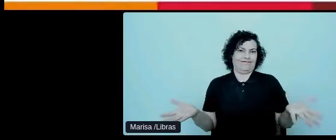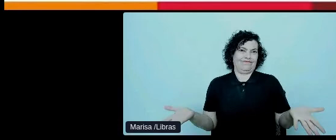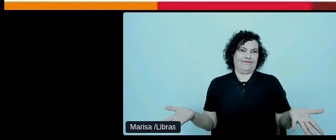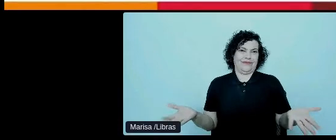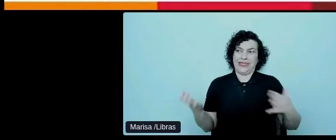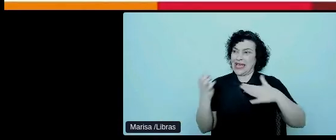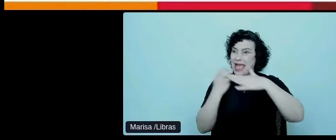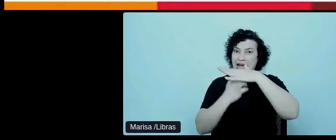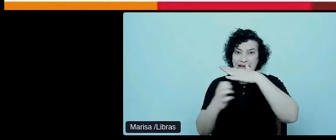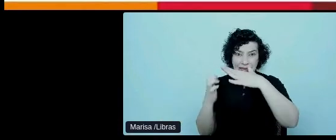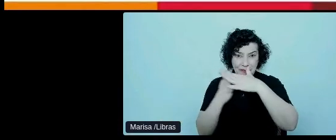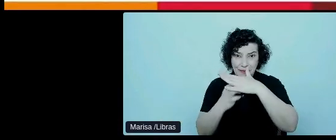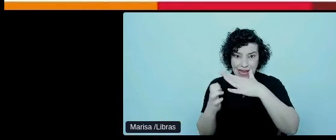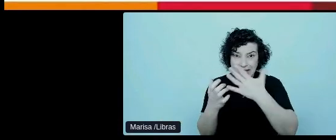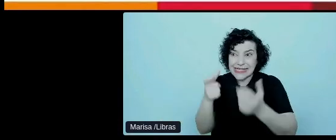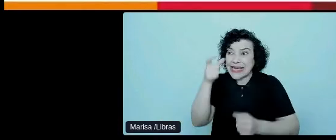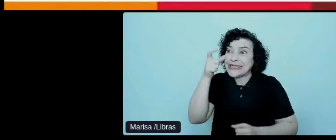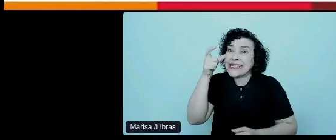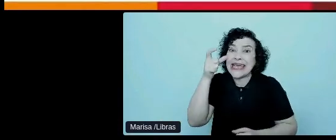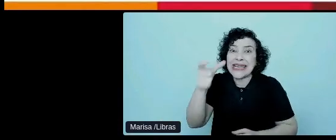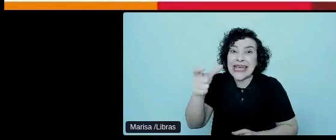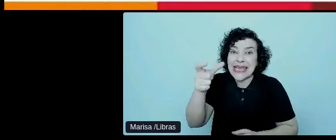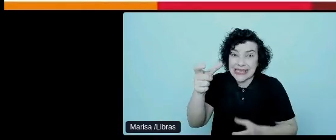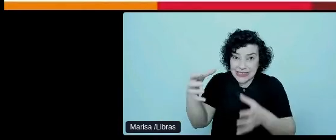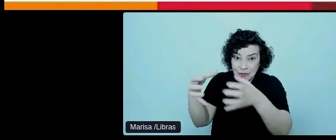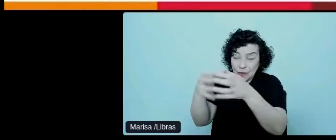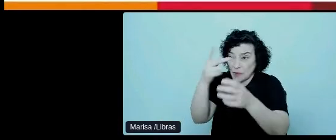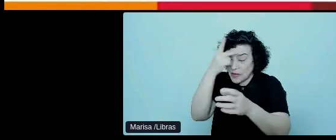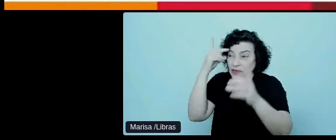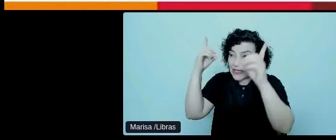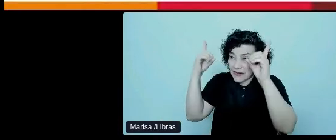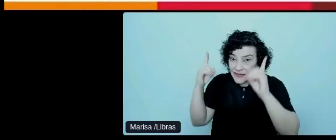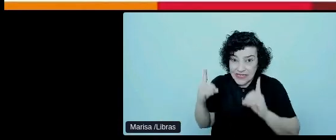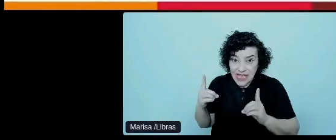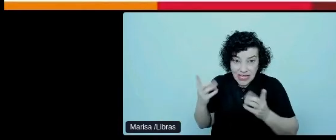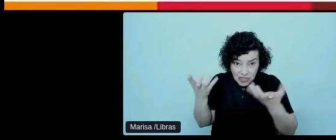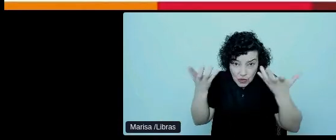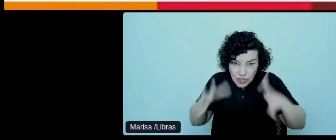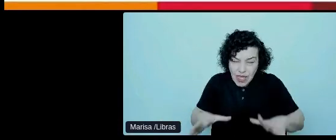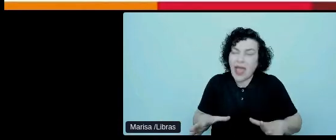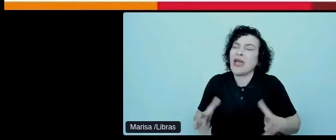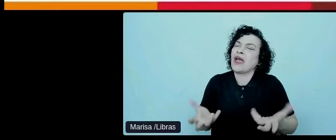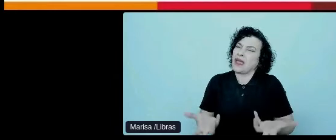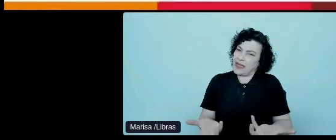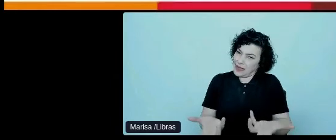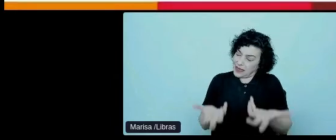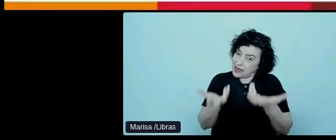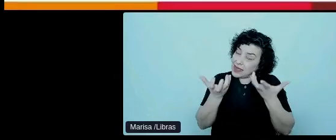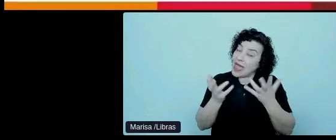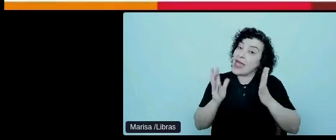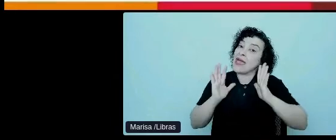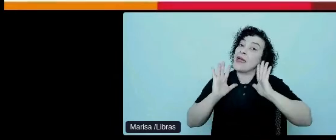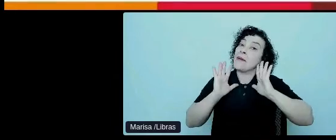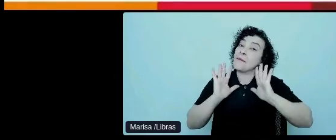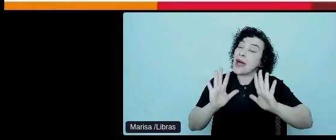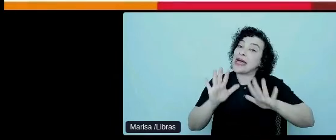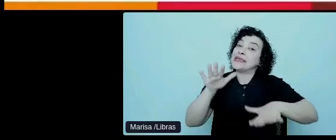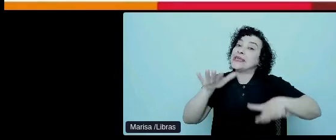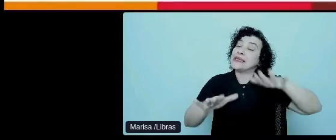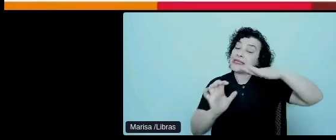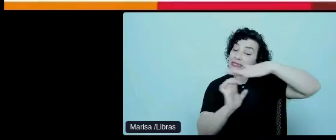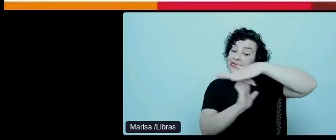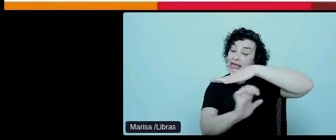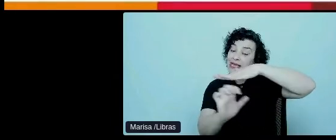esse público? Não é possível, sabe? Ou será que ela está tendo dificuldade na WCAG? Será que está sendo